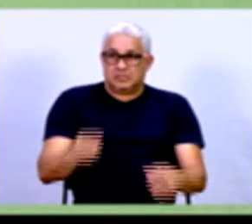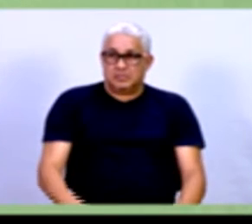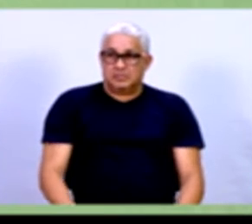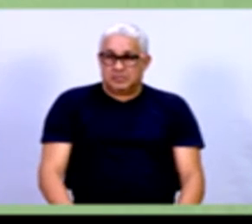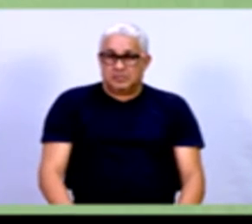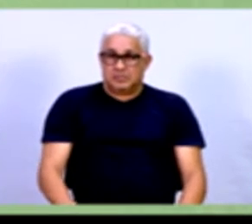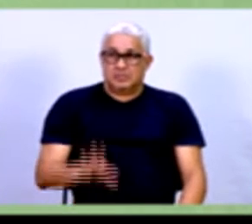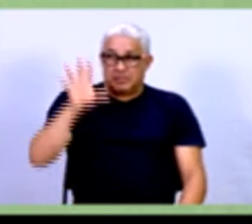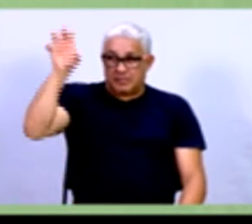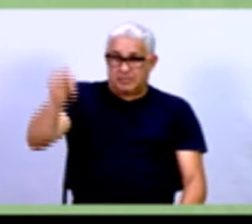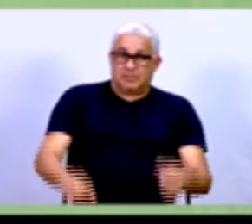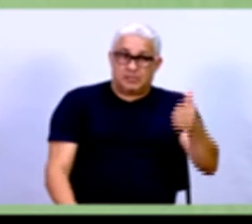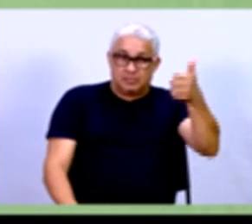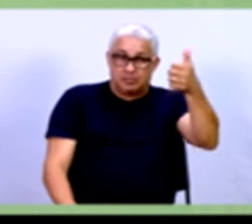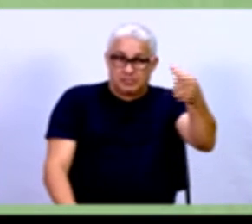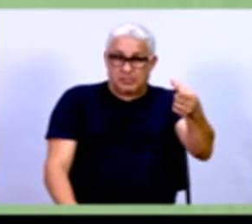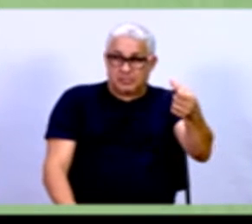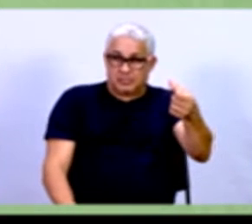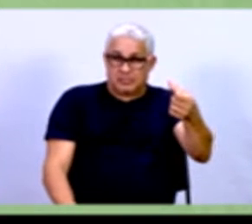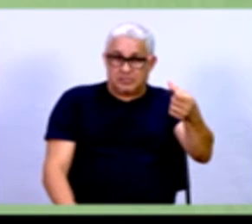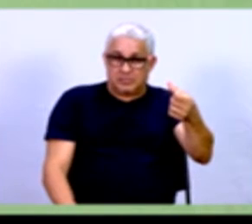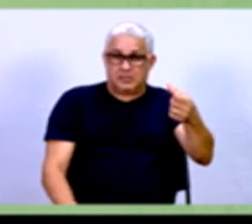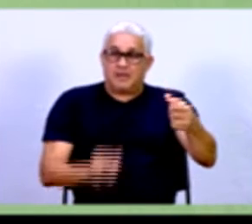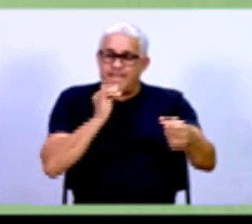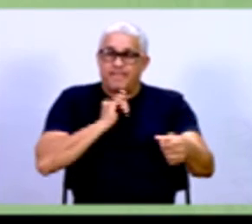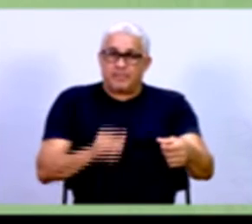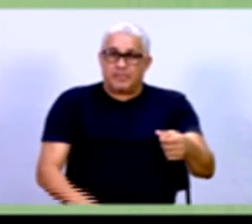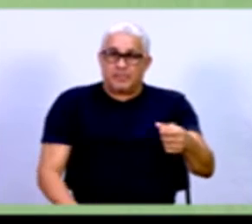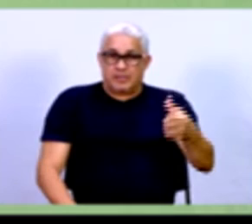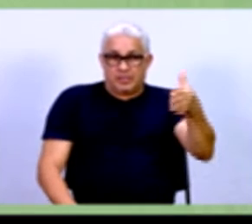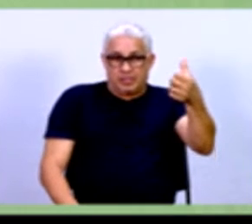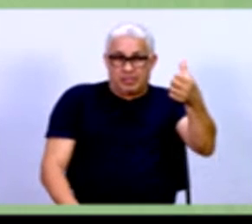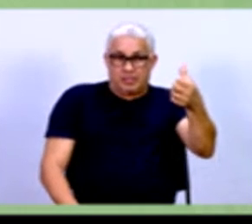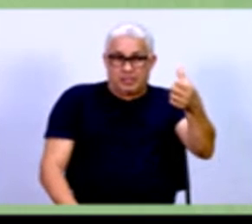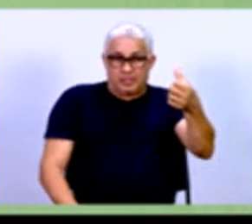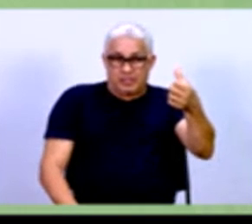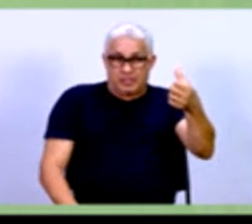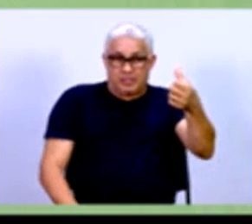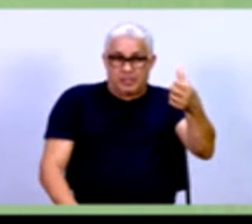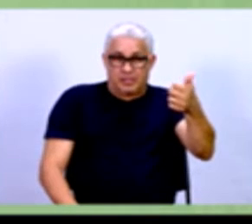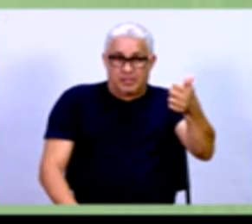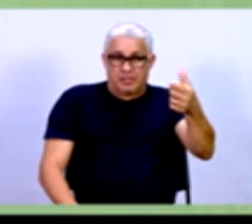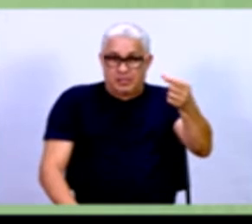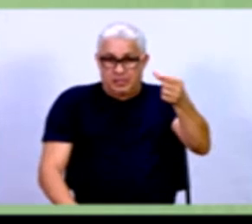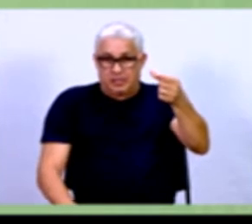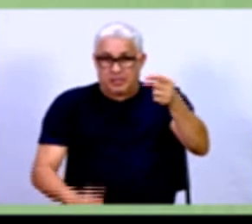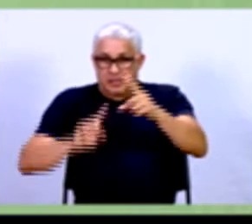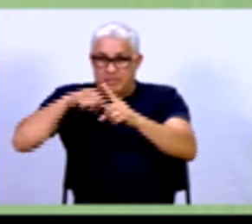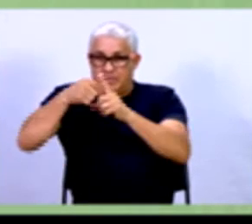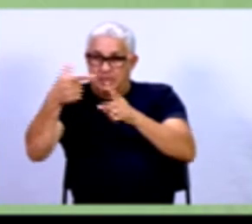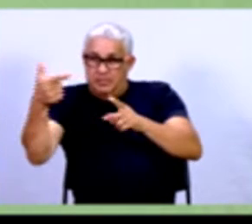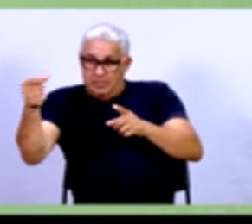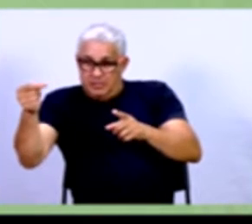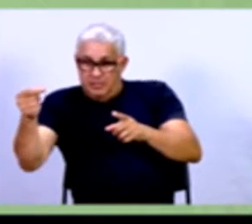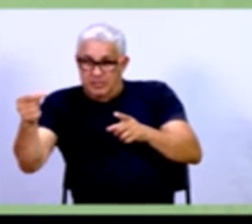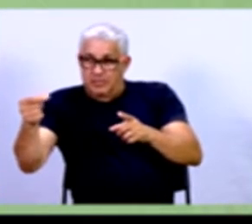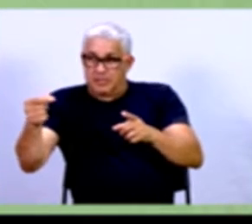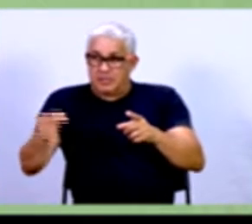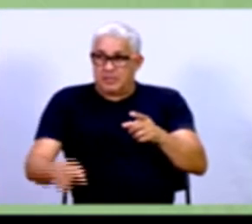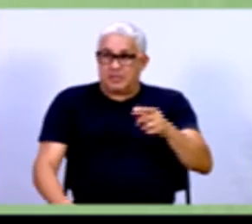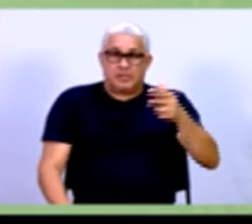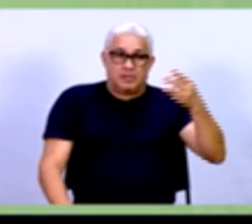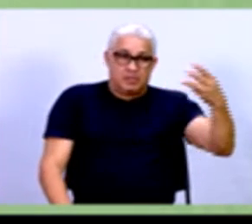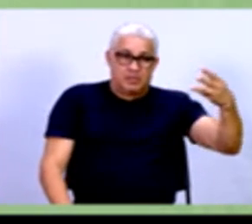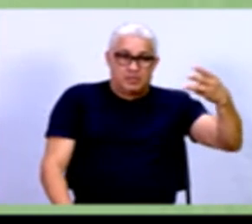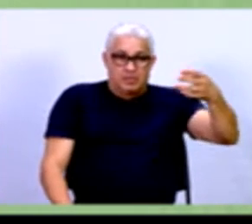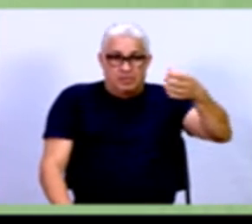16. Então, o que a gente faz? 20 mais 16. Então, a gente faz de 20 a 36. 36 mais 16 vai